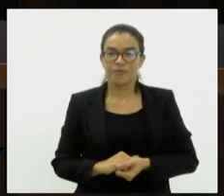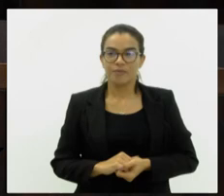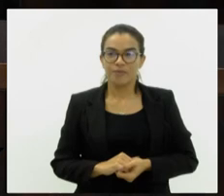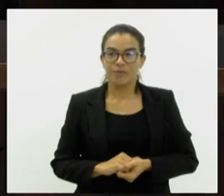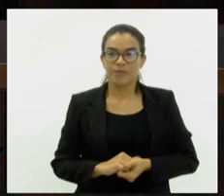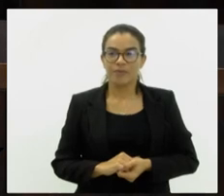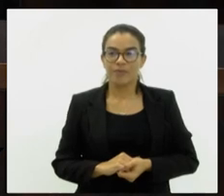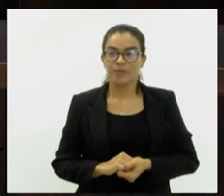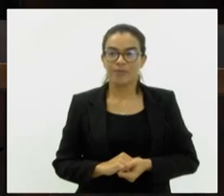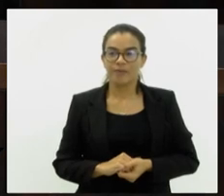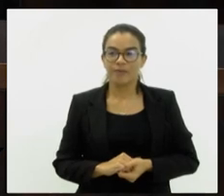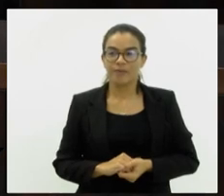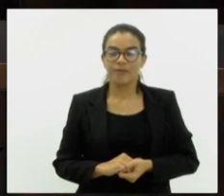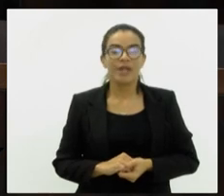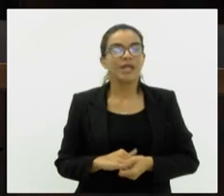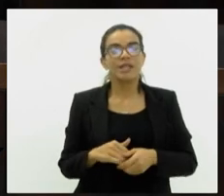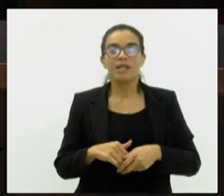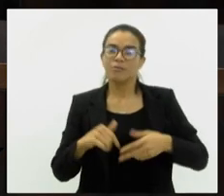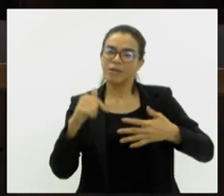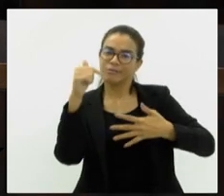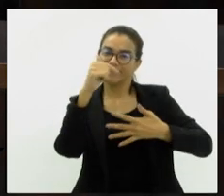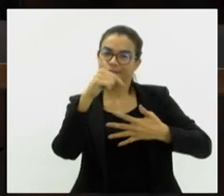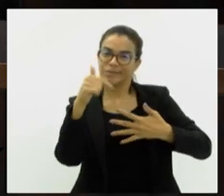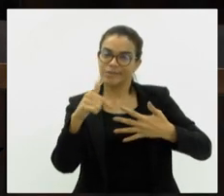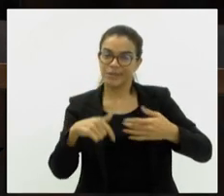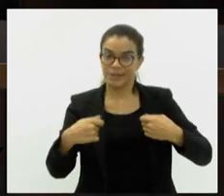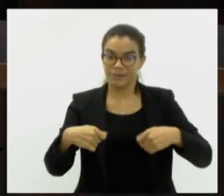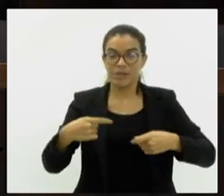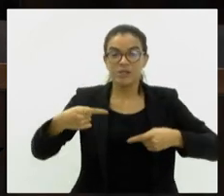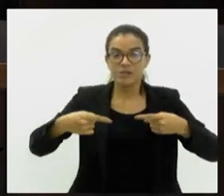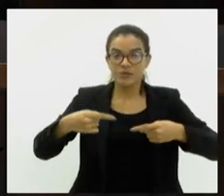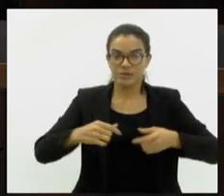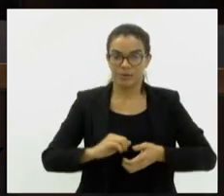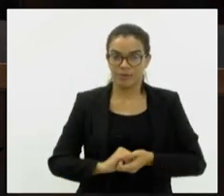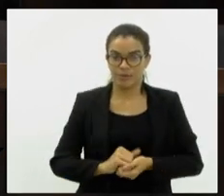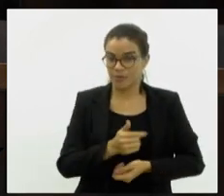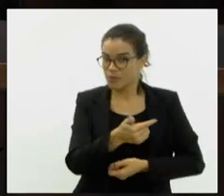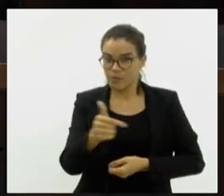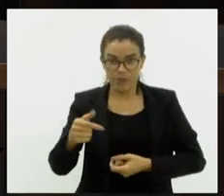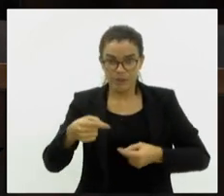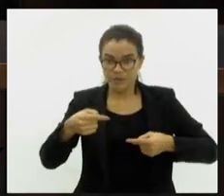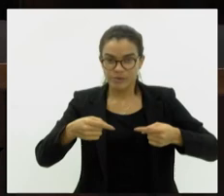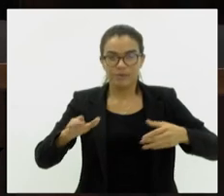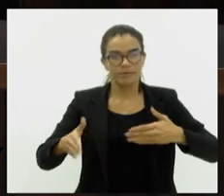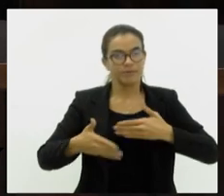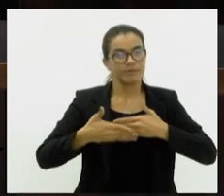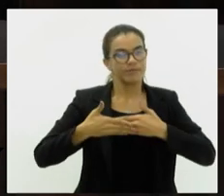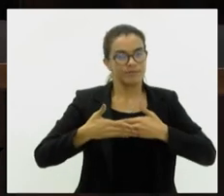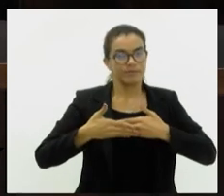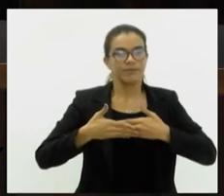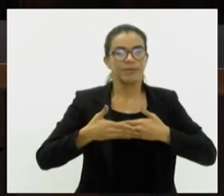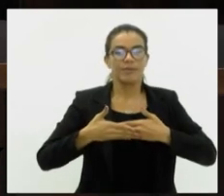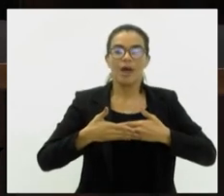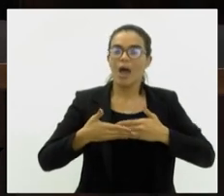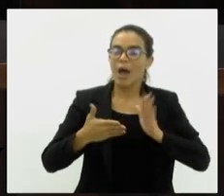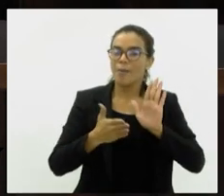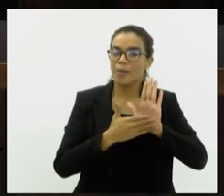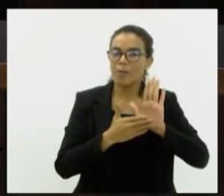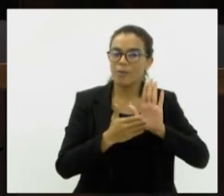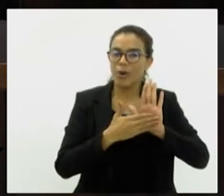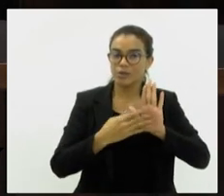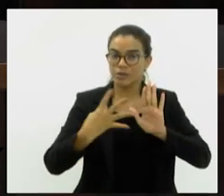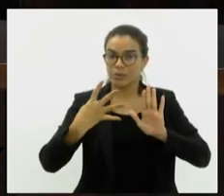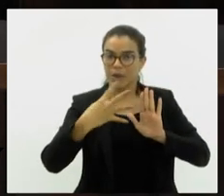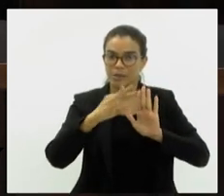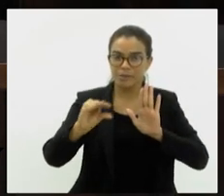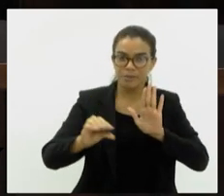FUSP-RJ, e da outras providências. Em discussão, não havendo quem queira discutir, a presente proposta recebeu